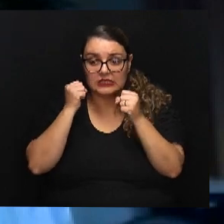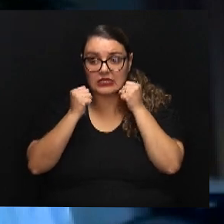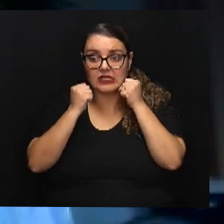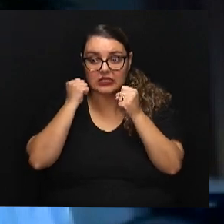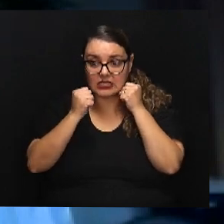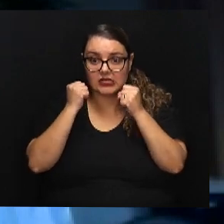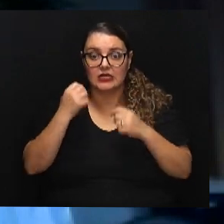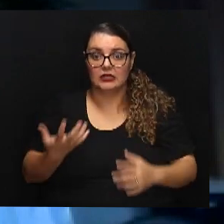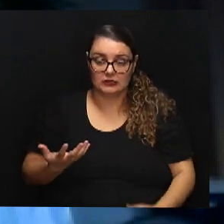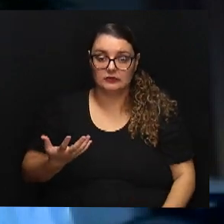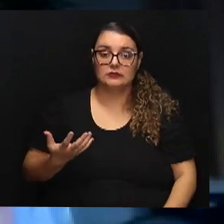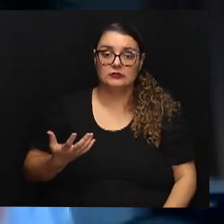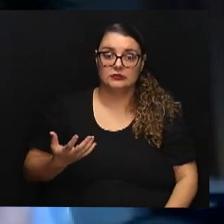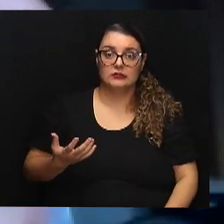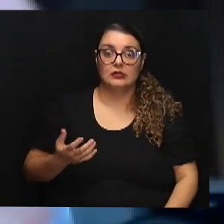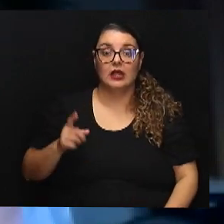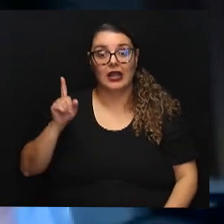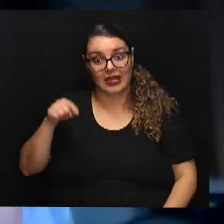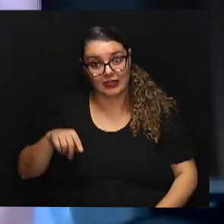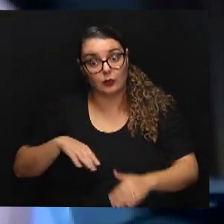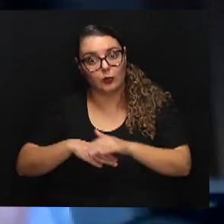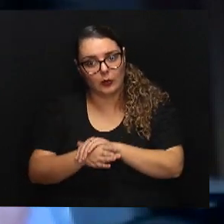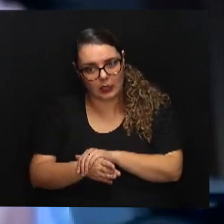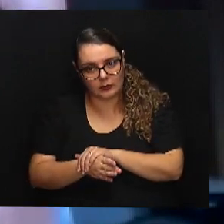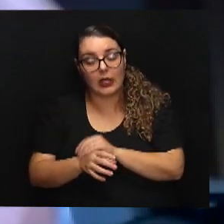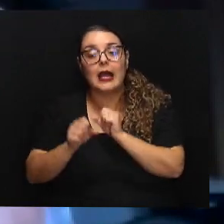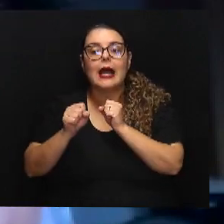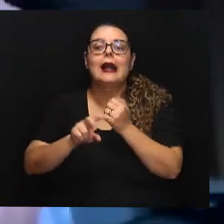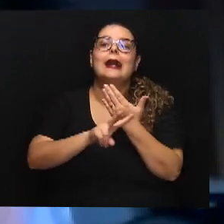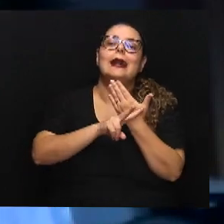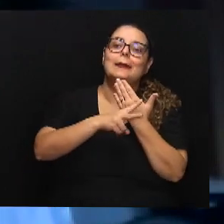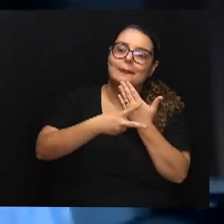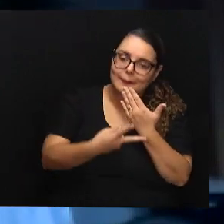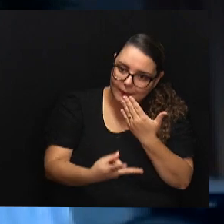bruxismo, desse hábito de ficar o tempo todo ativando esses